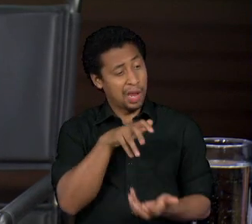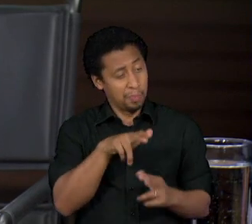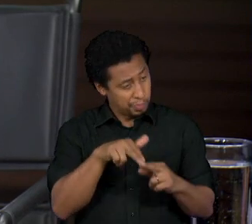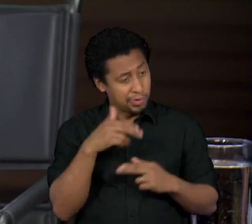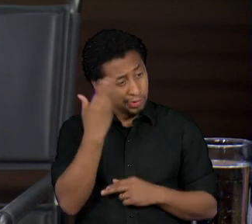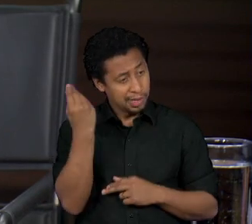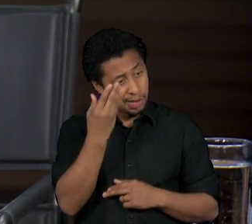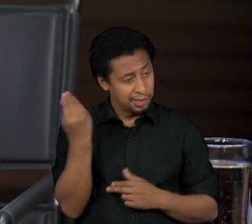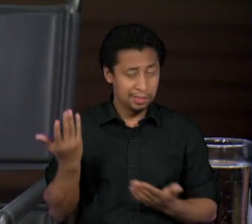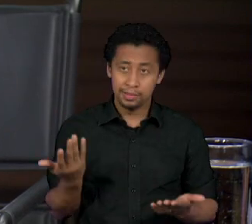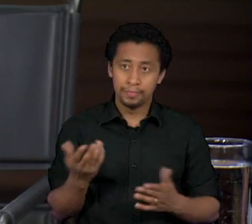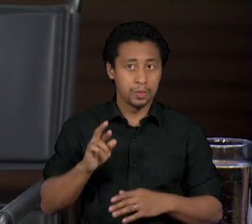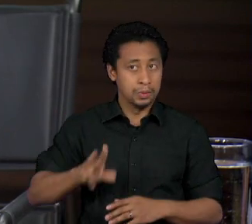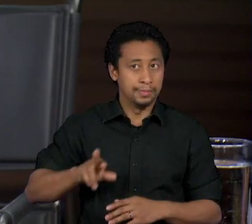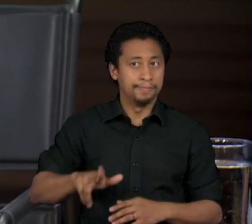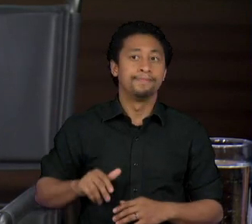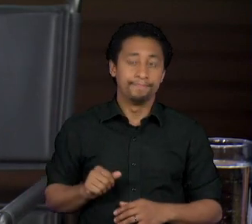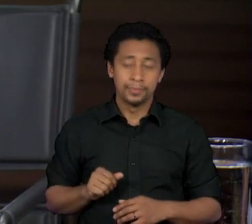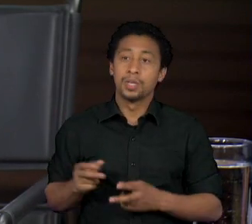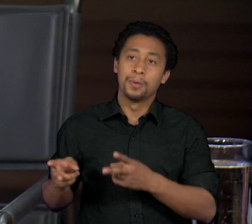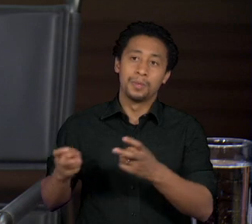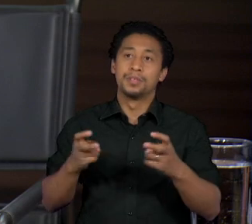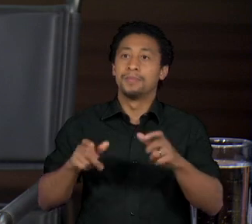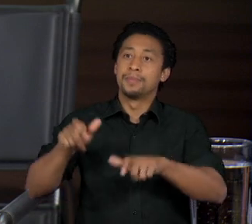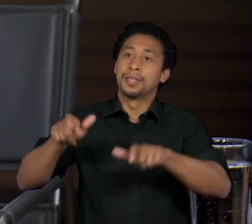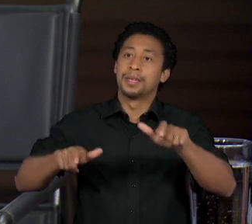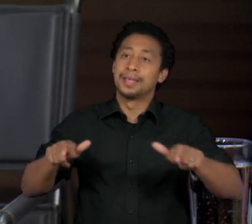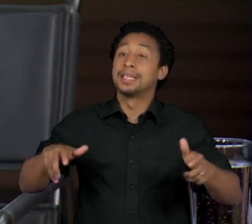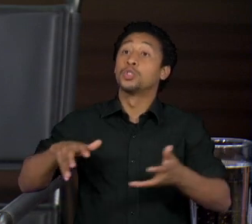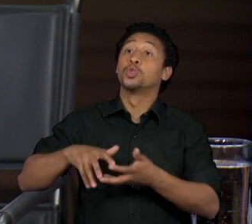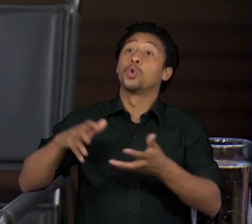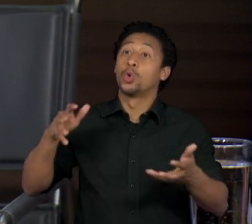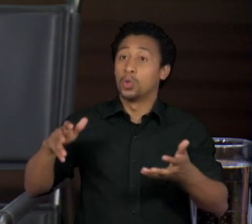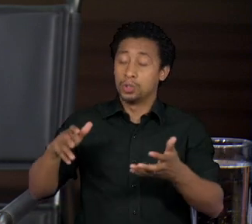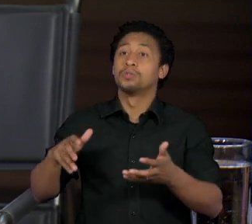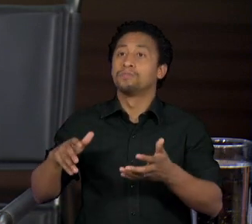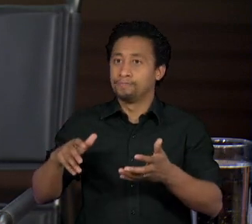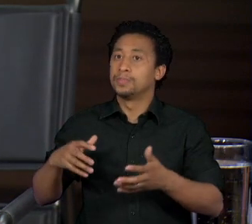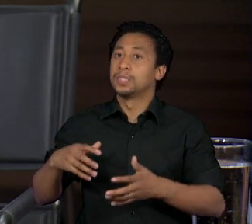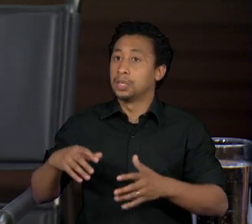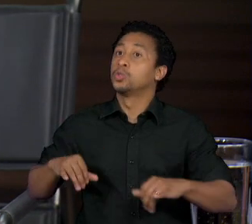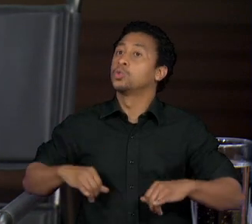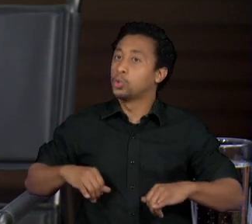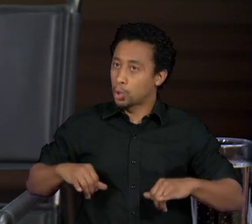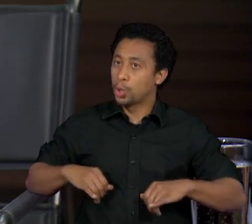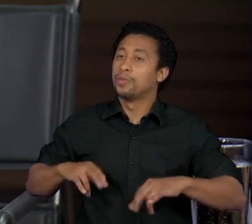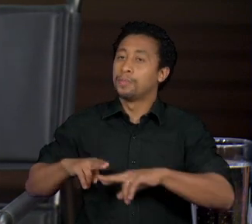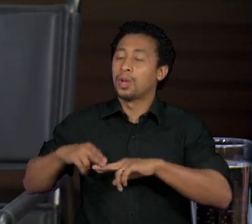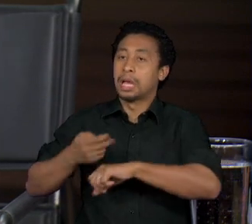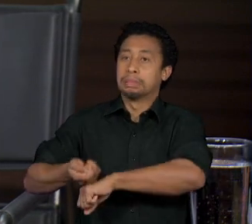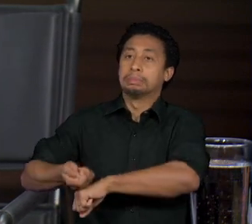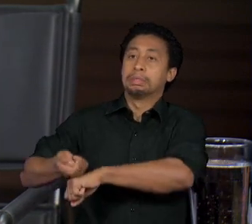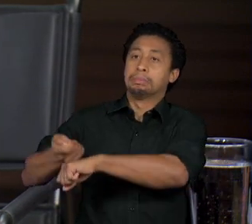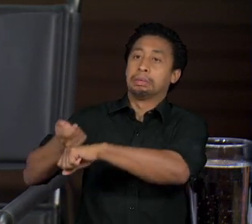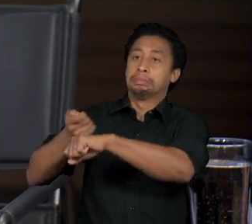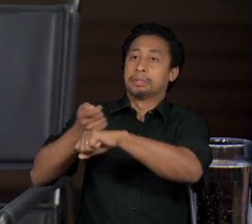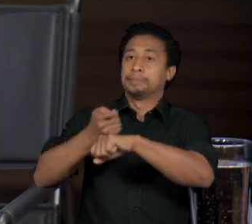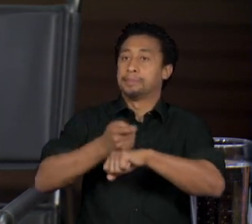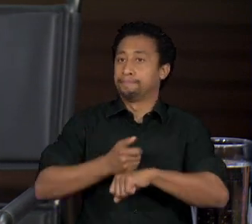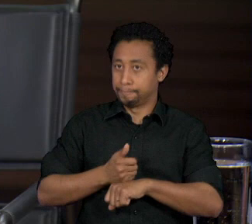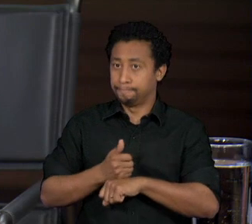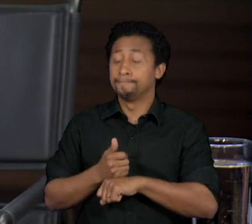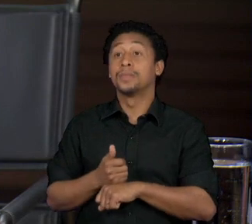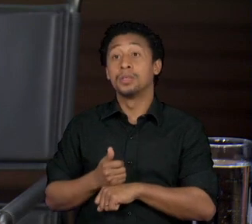consultório muitos idosos caindo em golpe. A pandemia fez a habilidade dos golpistas terem